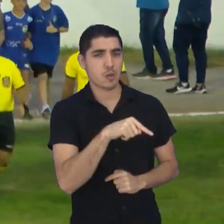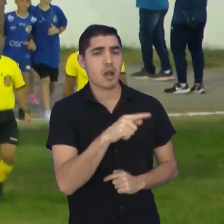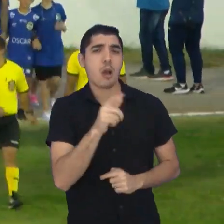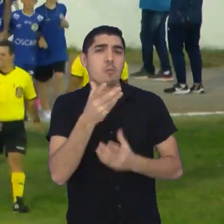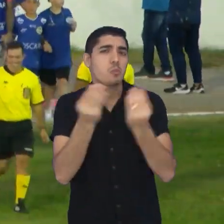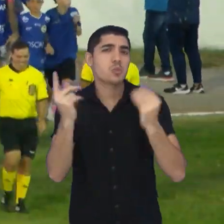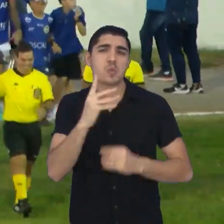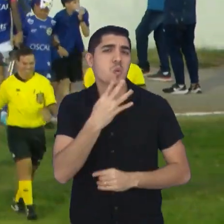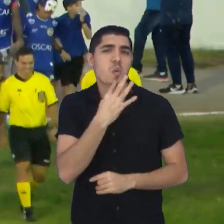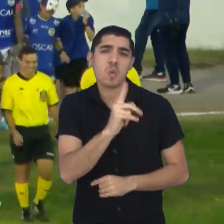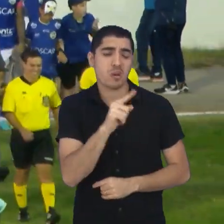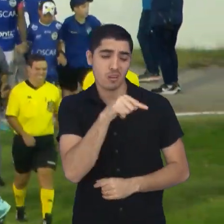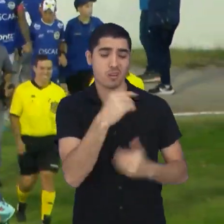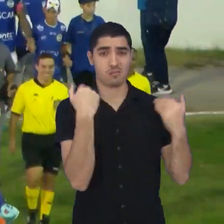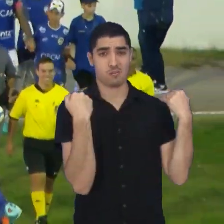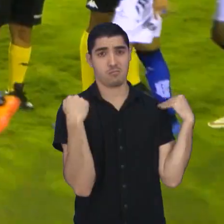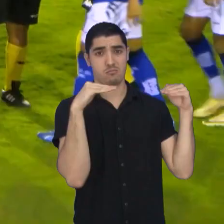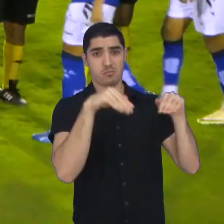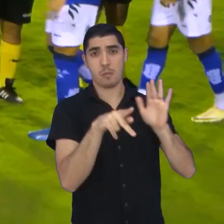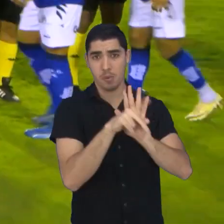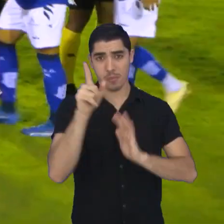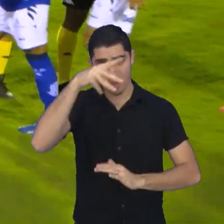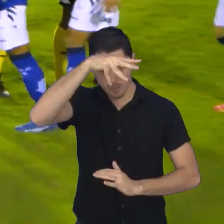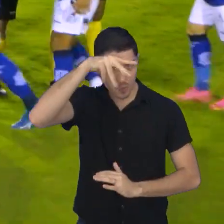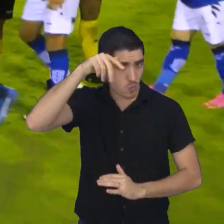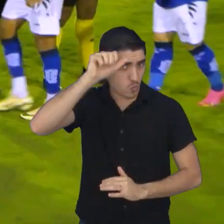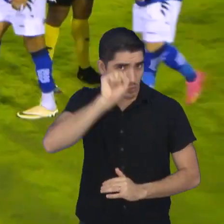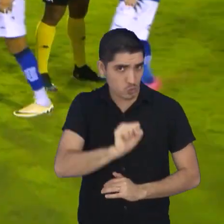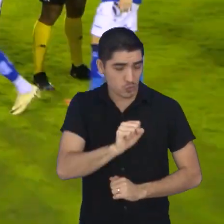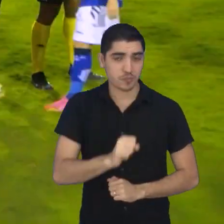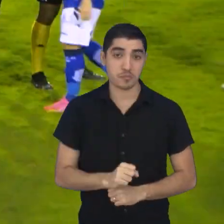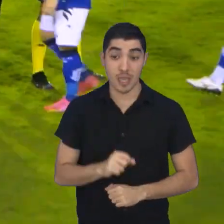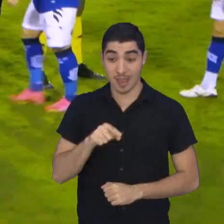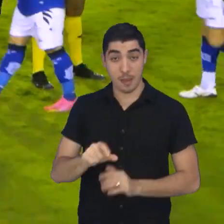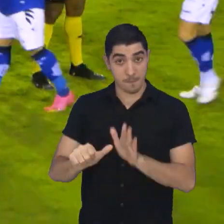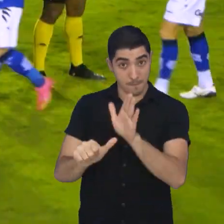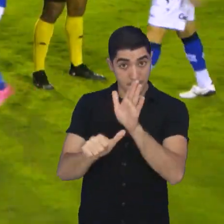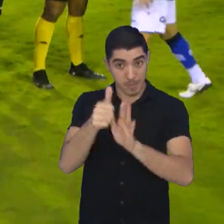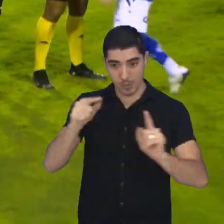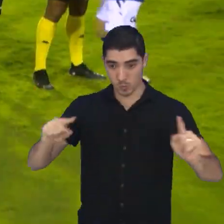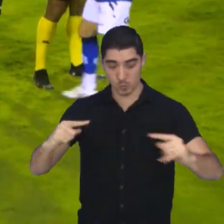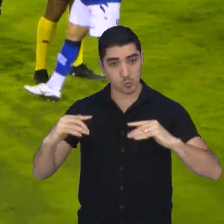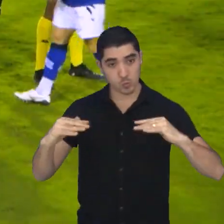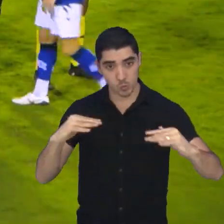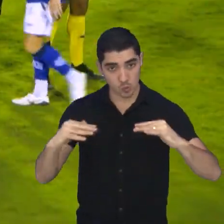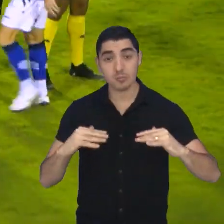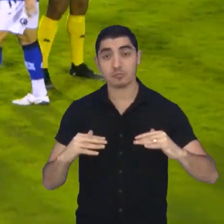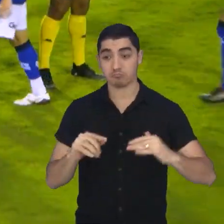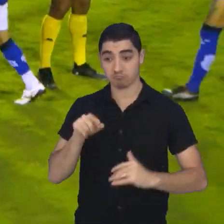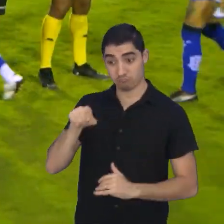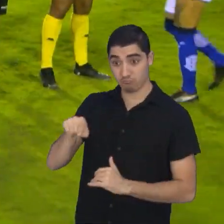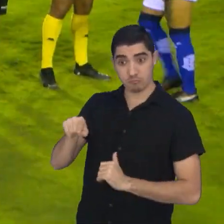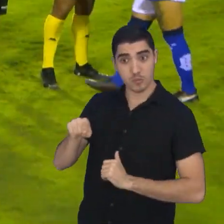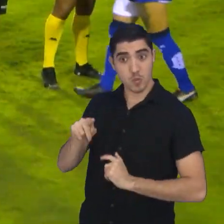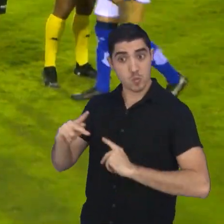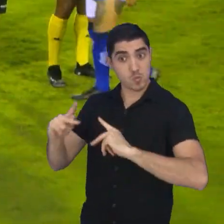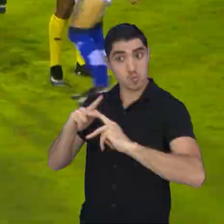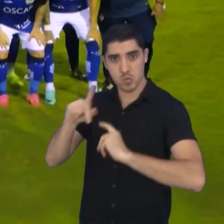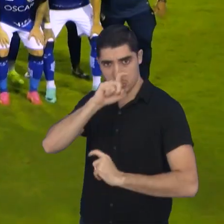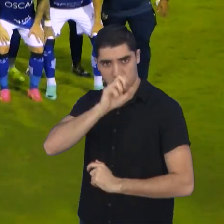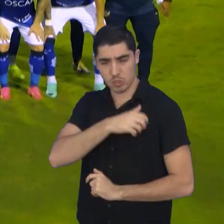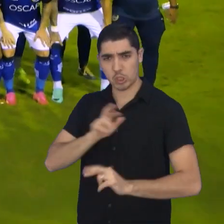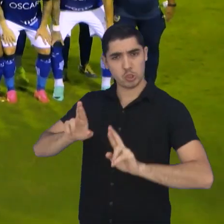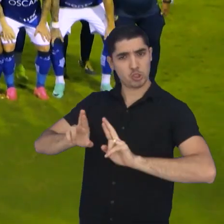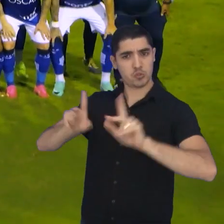Costa Rica do Mato Grosso do Sul. E para esse primeiro compromisso nacional, um São José bastante